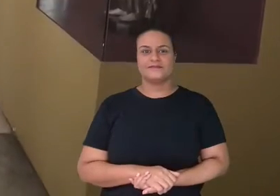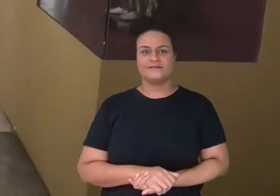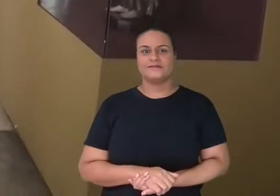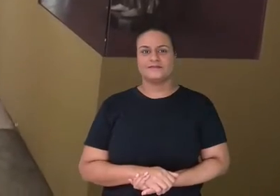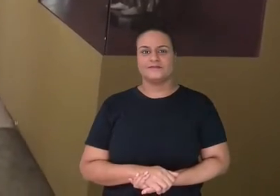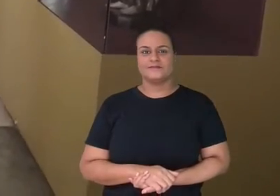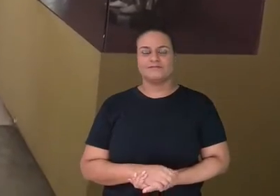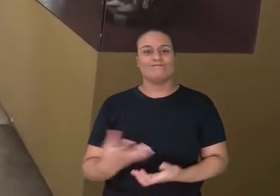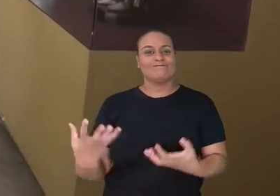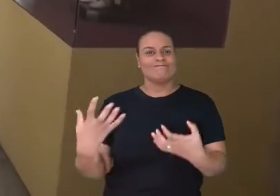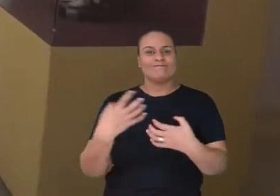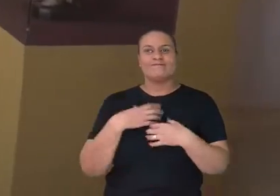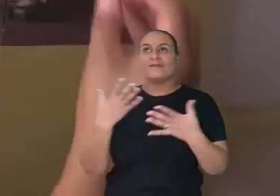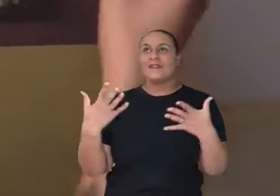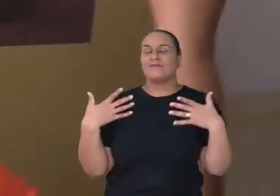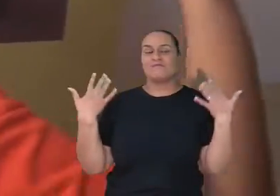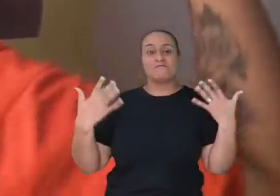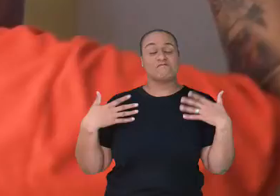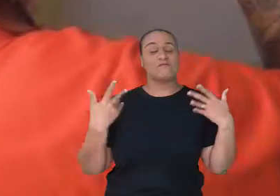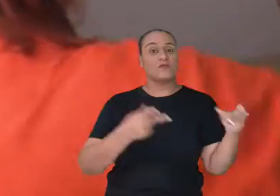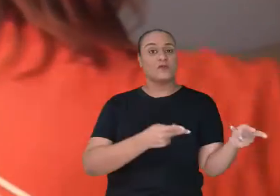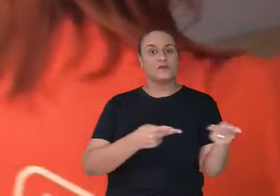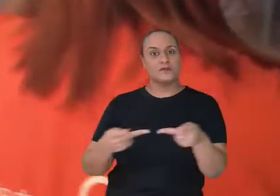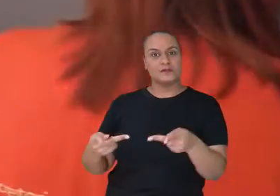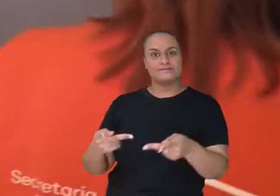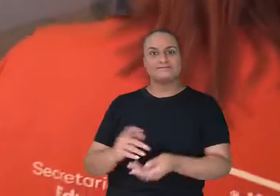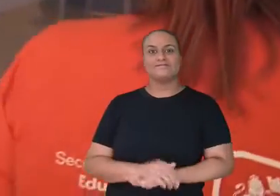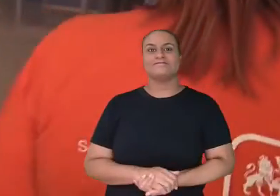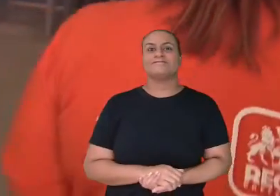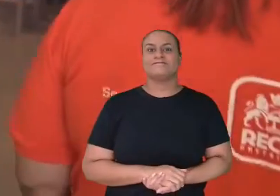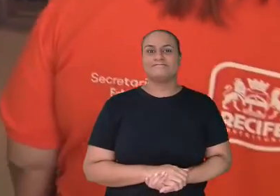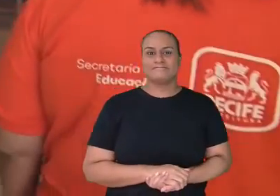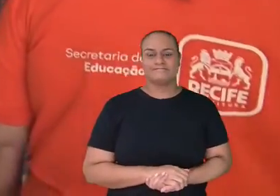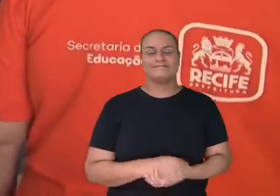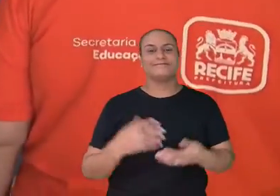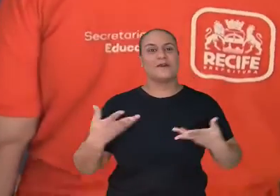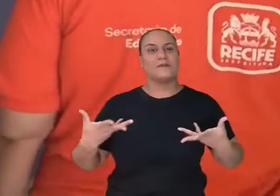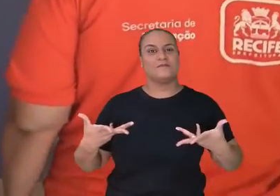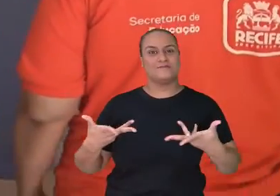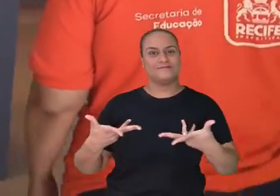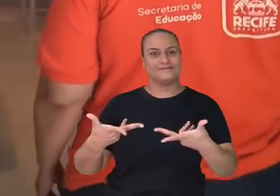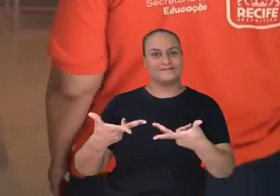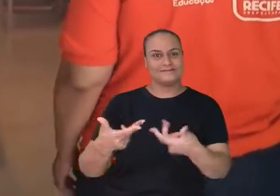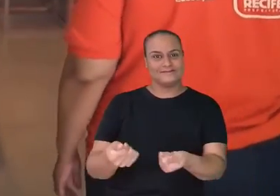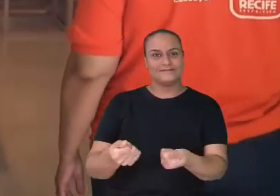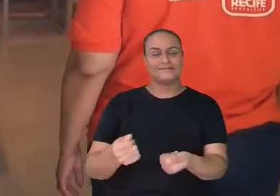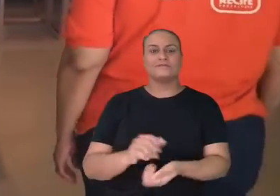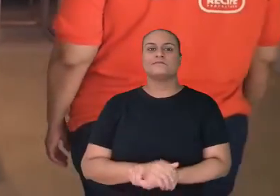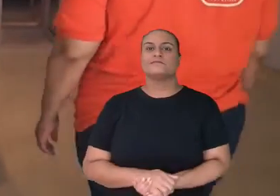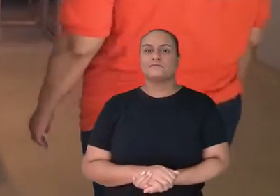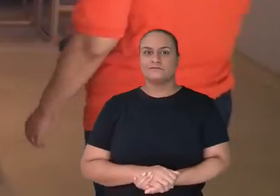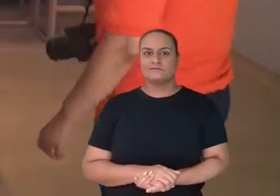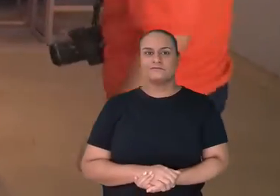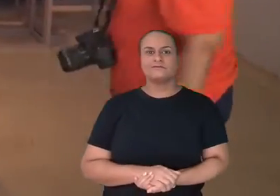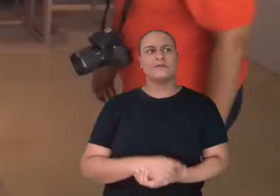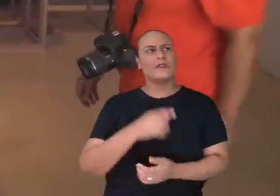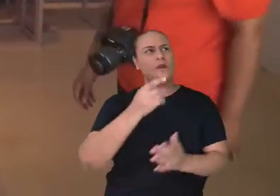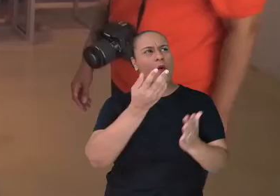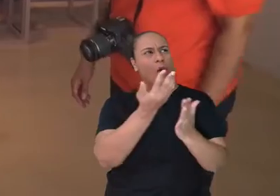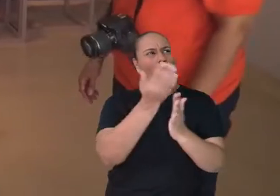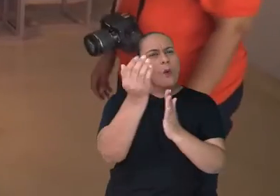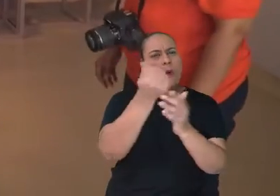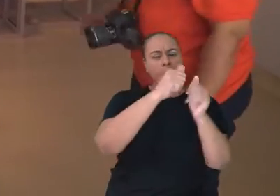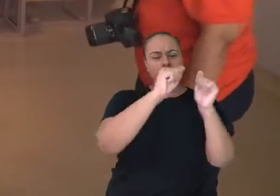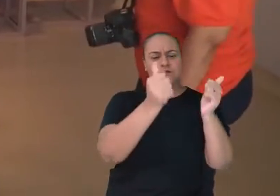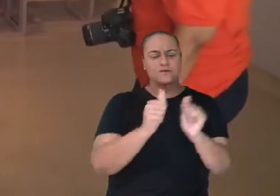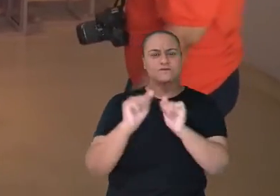tão animada com essa visita. Olha só, que coisa linda. Viu? Isso é maravilhoso. Muito. Essas releituras, né, de obras